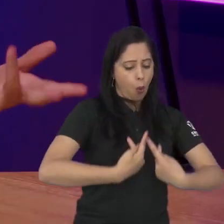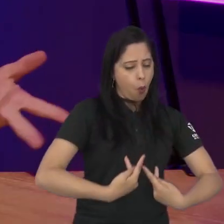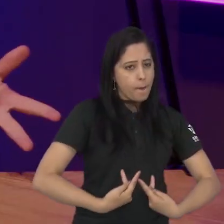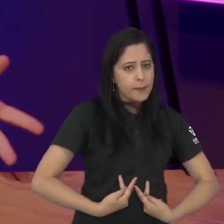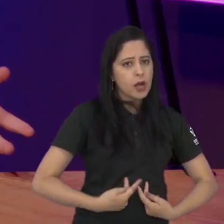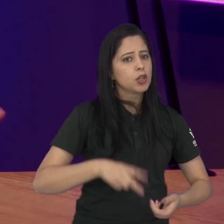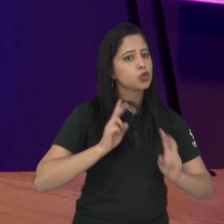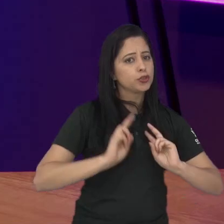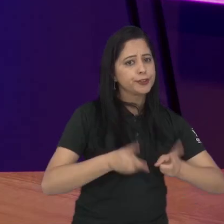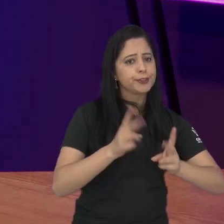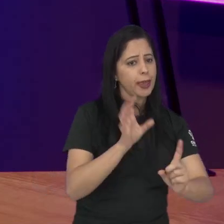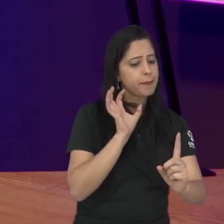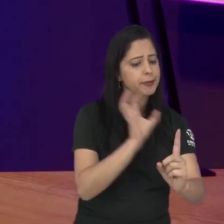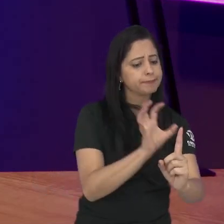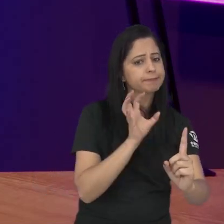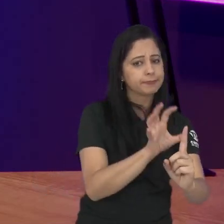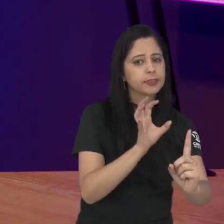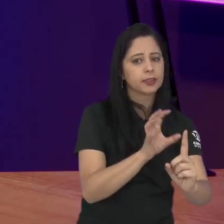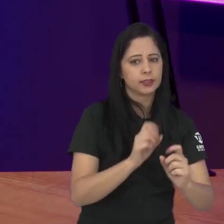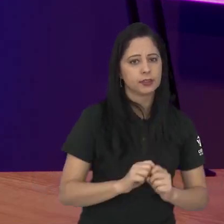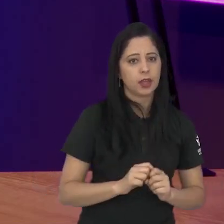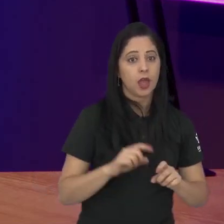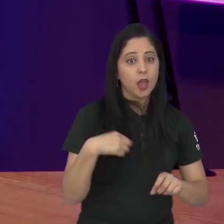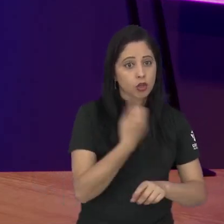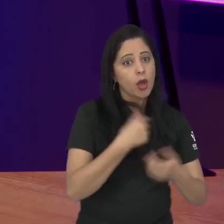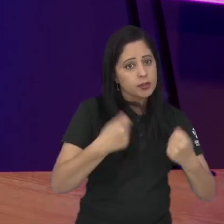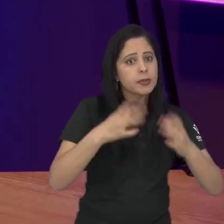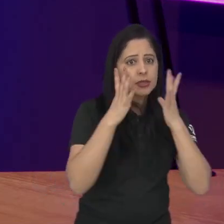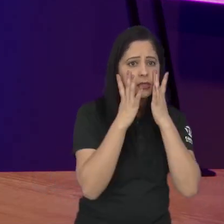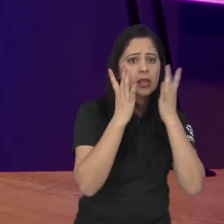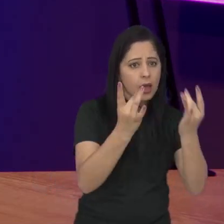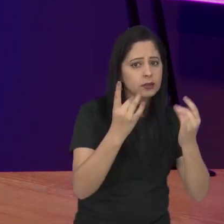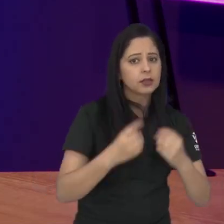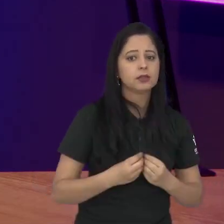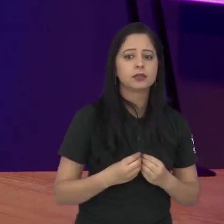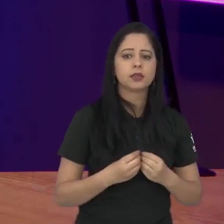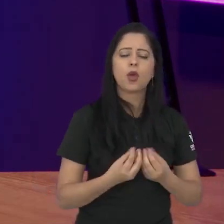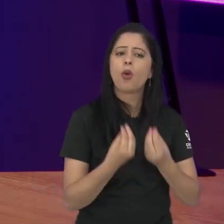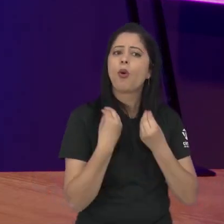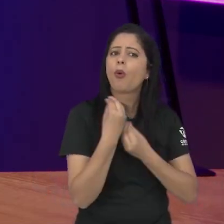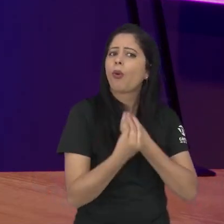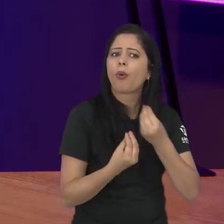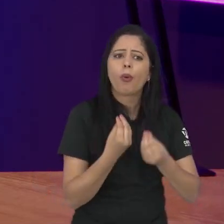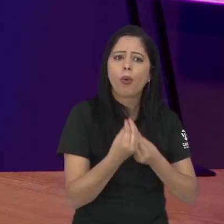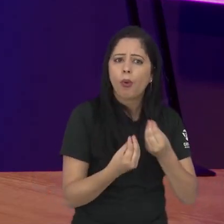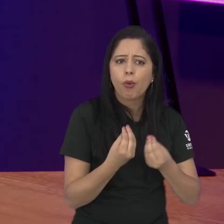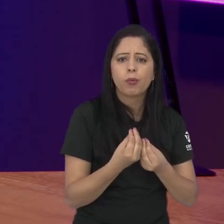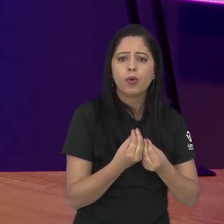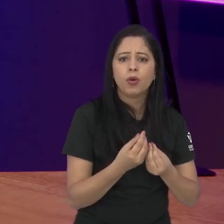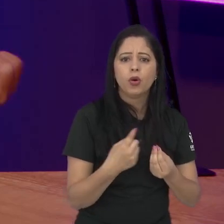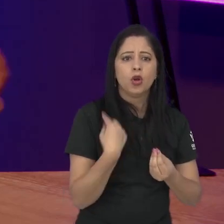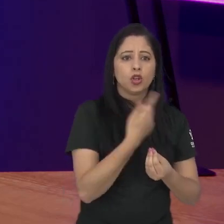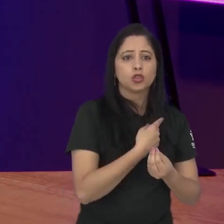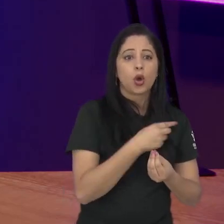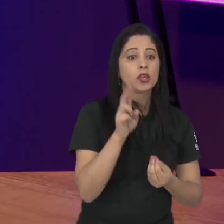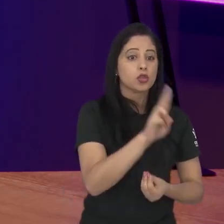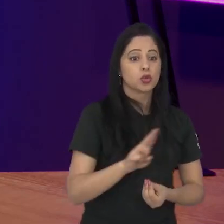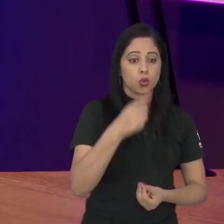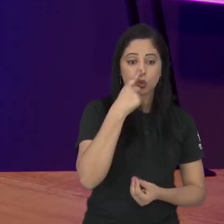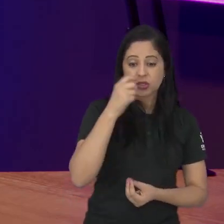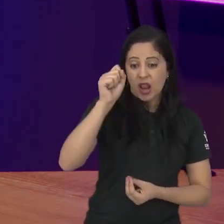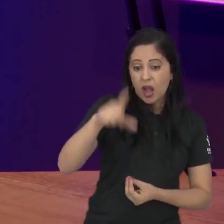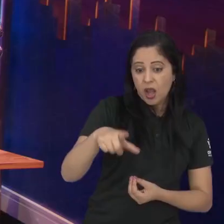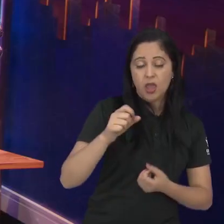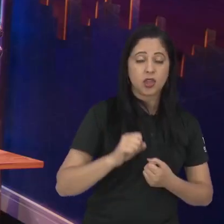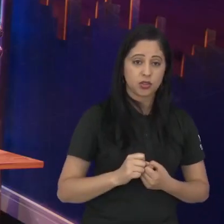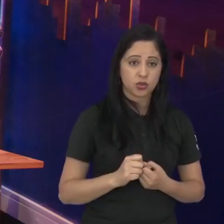de saneamento básico. Então tudo isso fica um alerta pra gente de que forma a gente trata o nosso lixo e de que